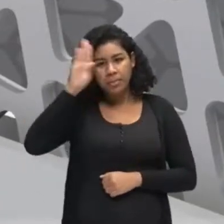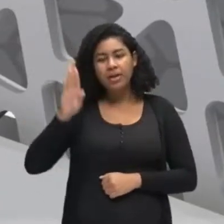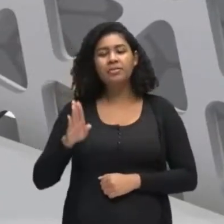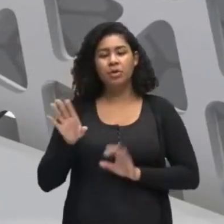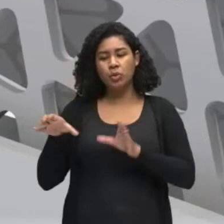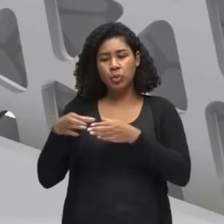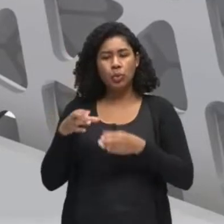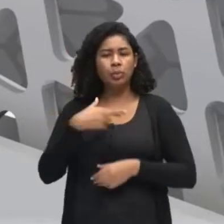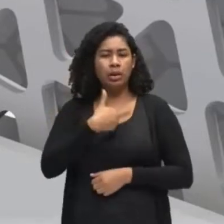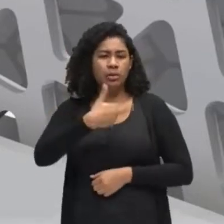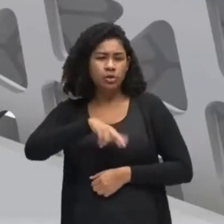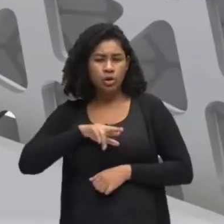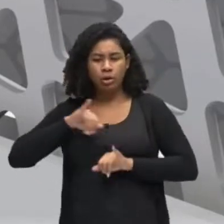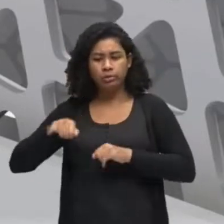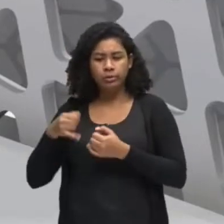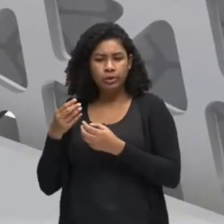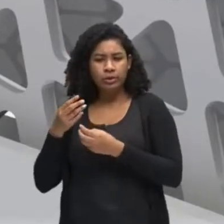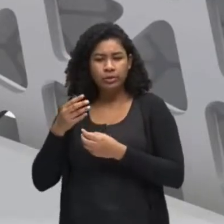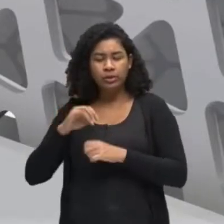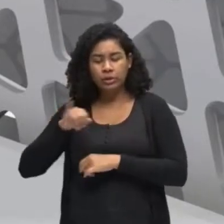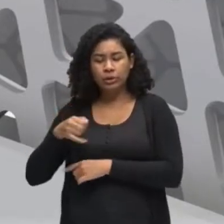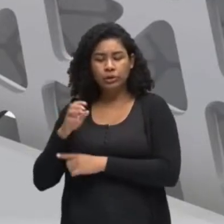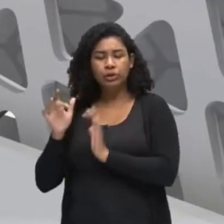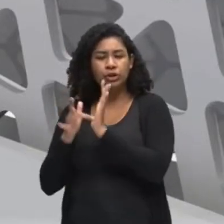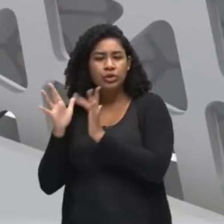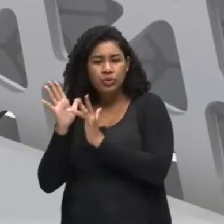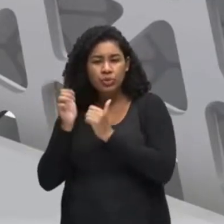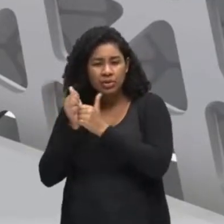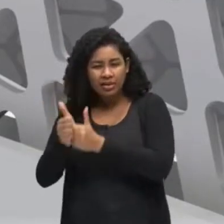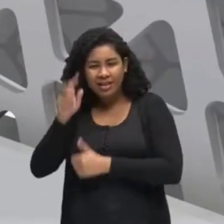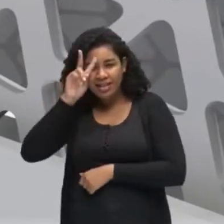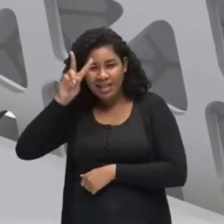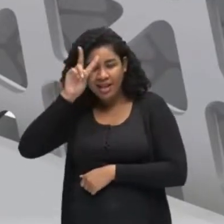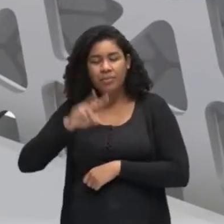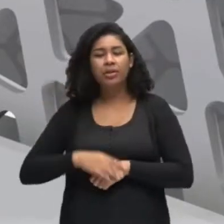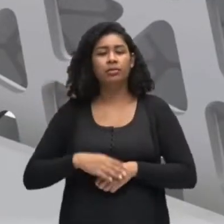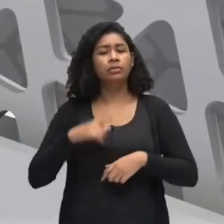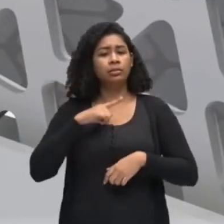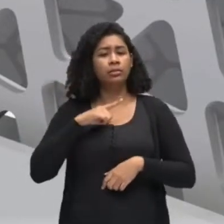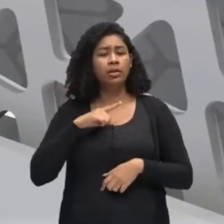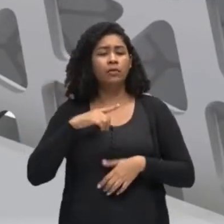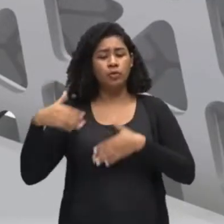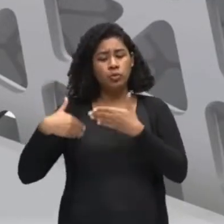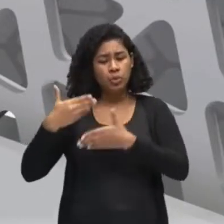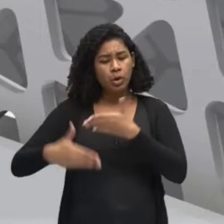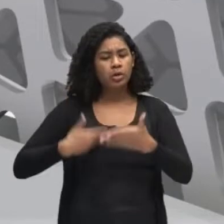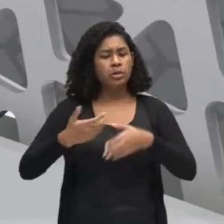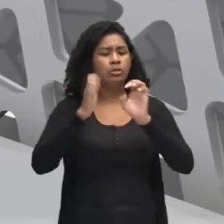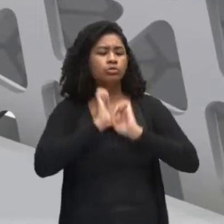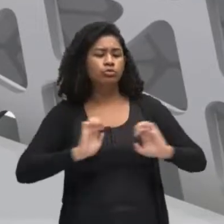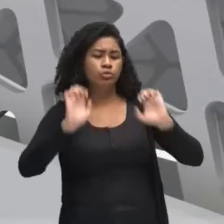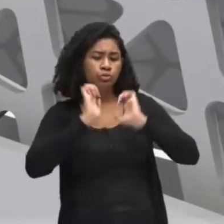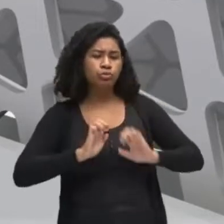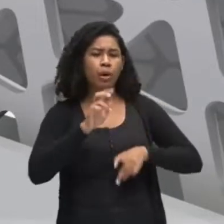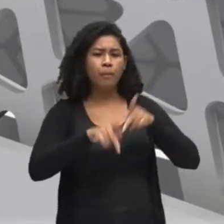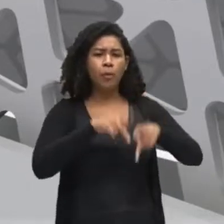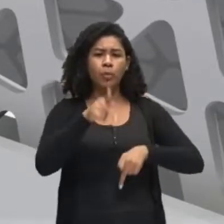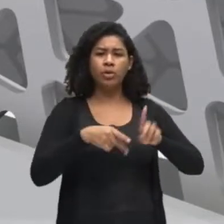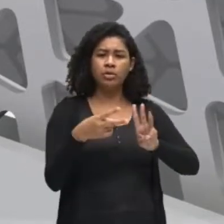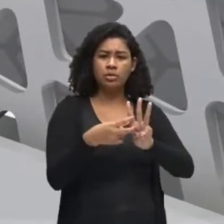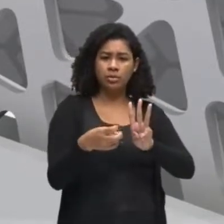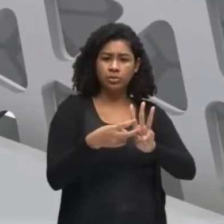religiosos, os jesuítas, os carmelitas, também pelo processo de evangelização dos povos indígenas, também pela